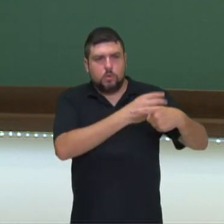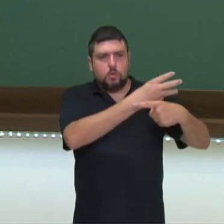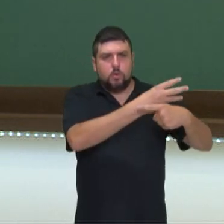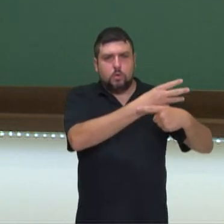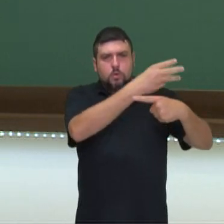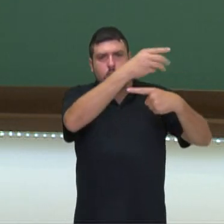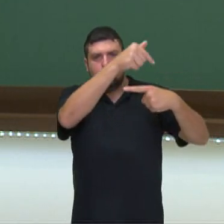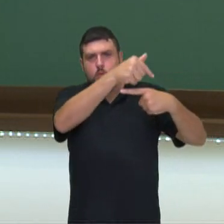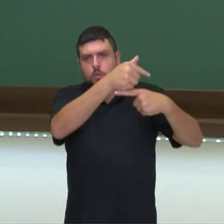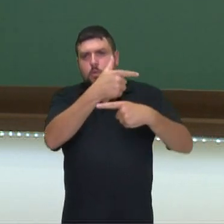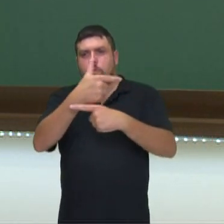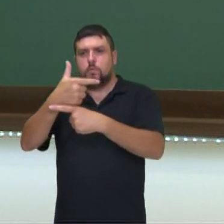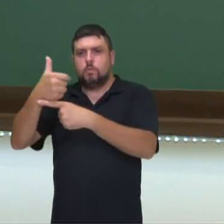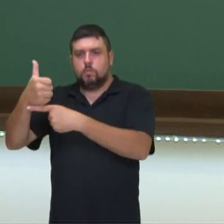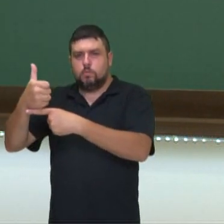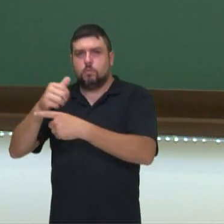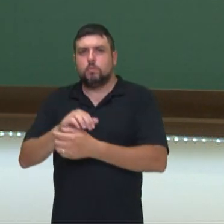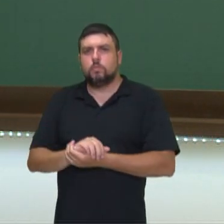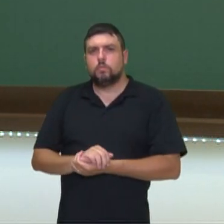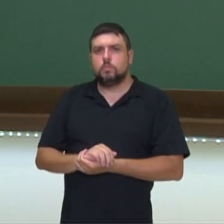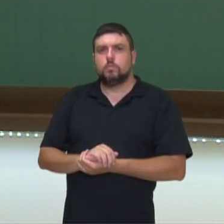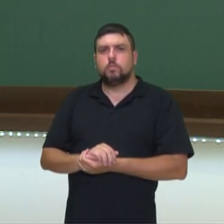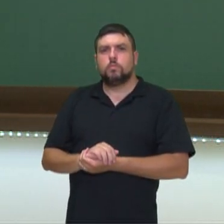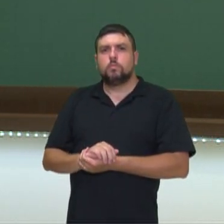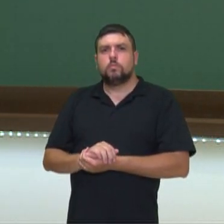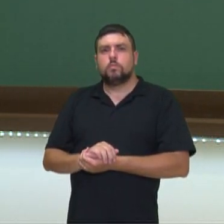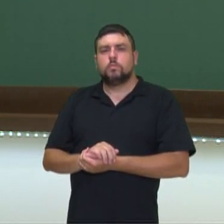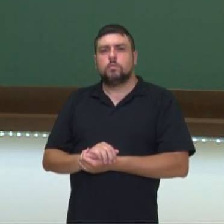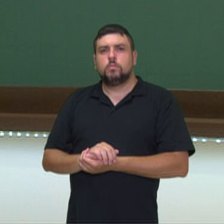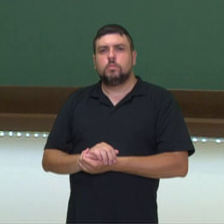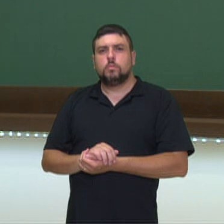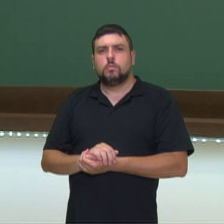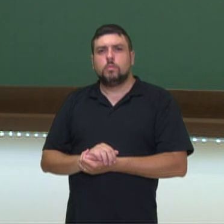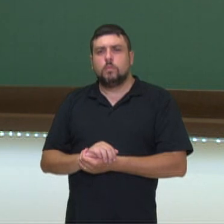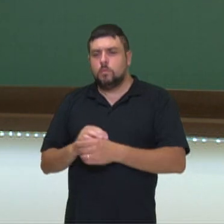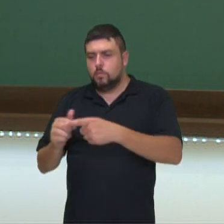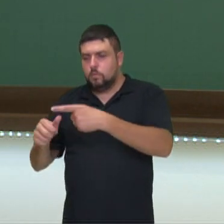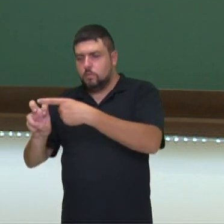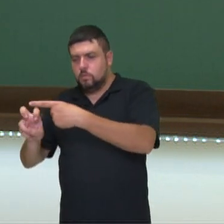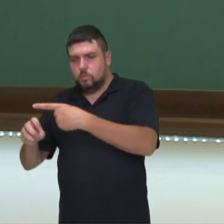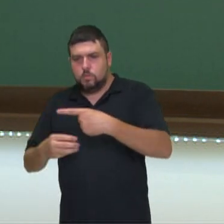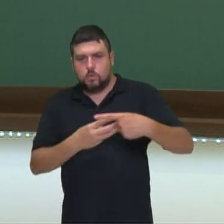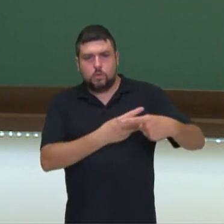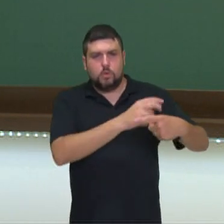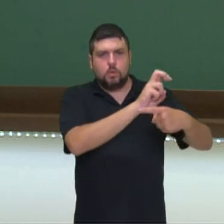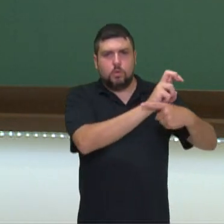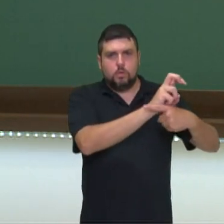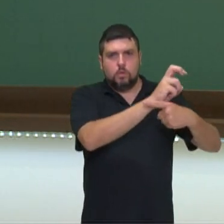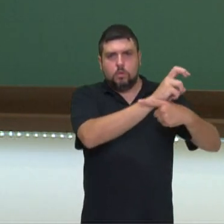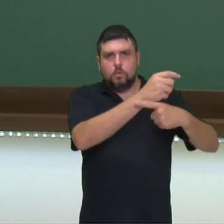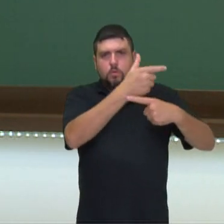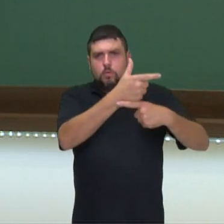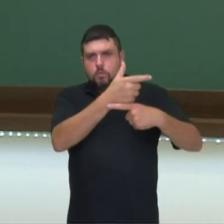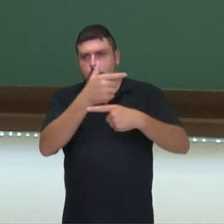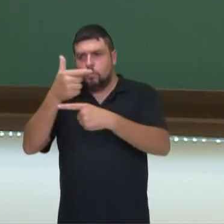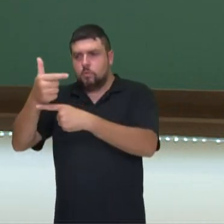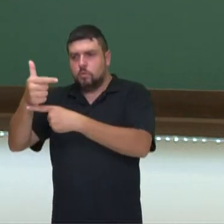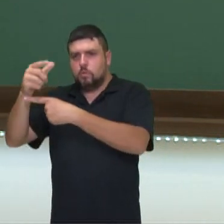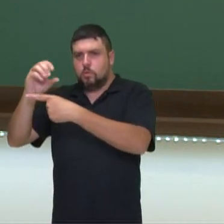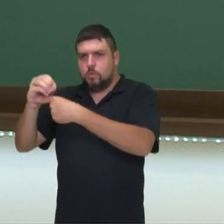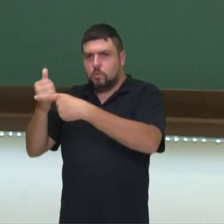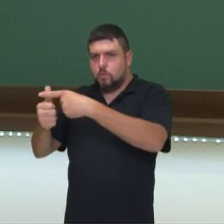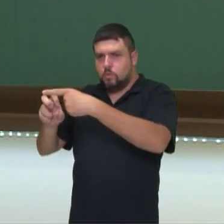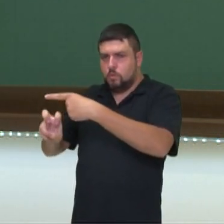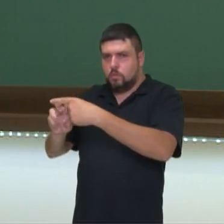vezes 7, 21. 15 dividido por 3 dá 5, e 5 vezes 2, 10. Agora é